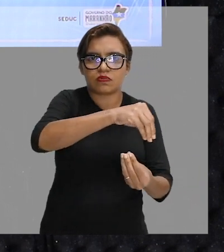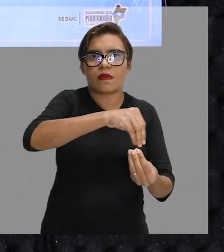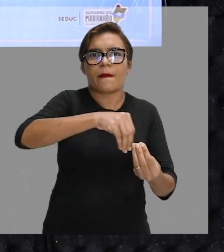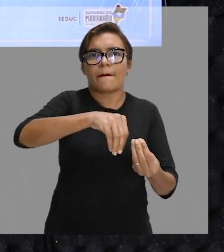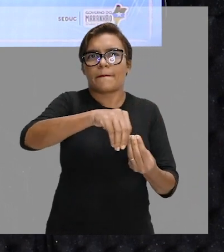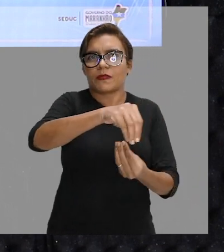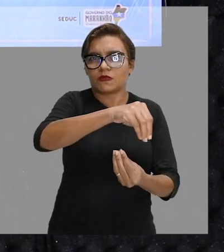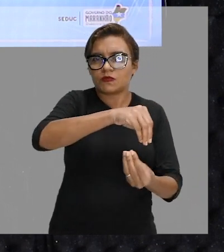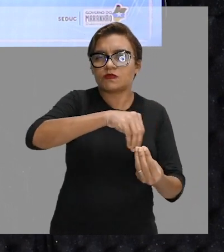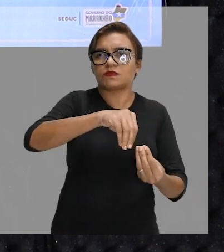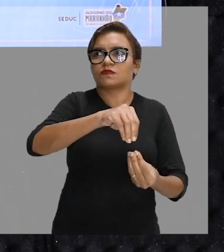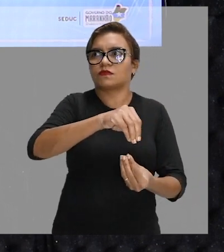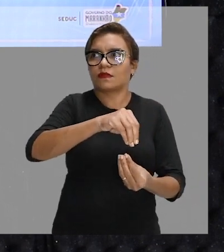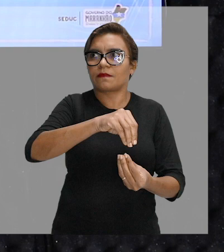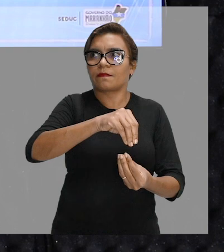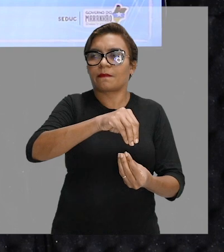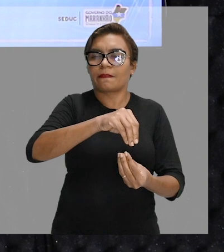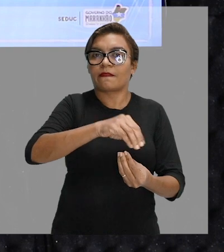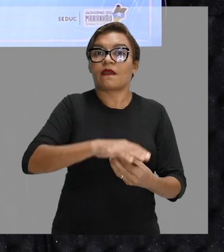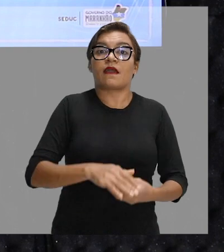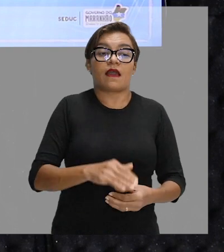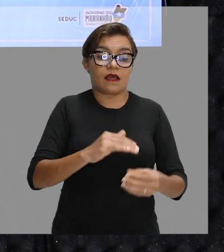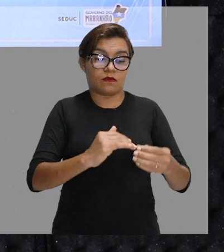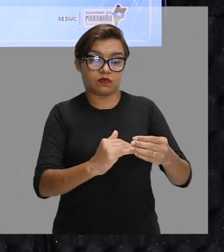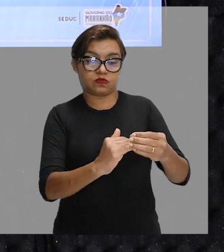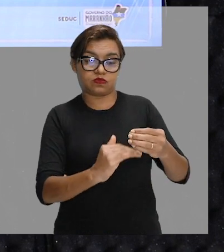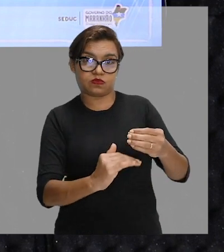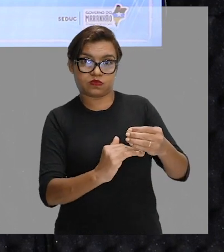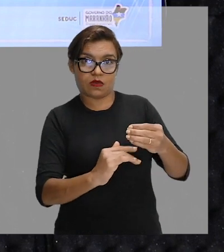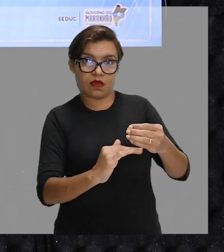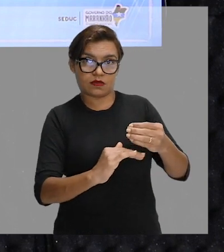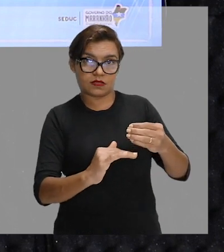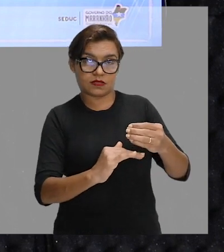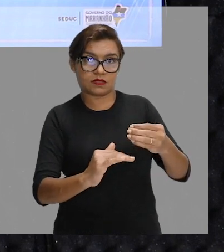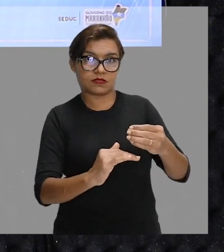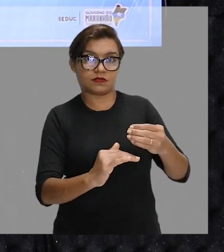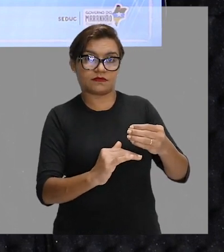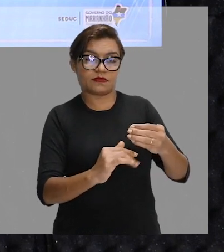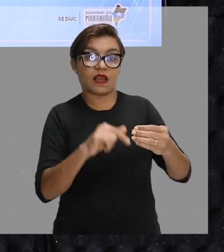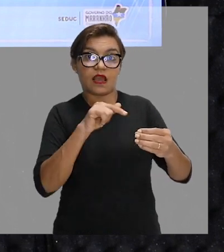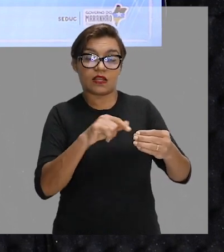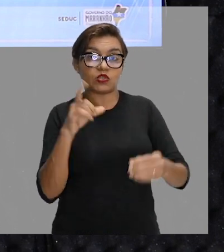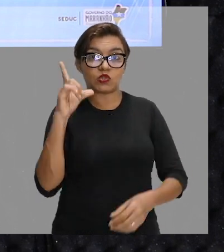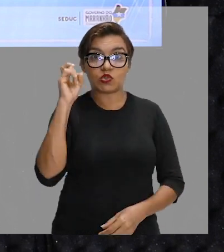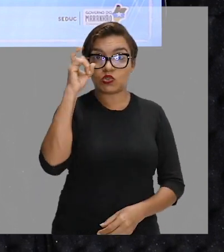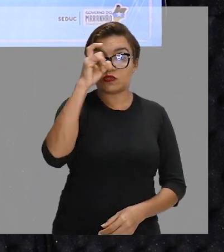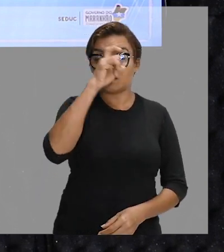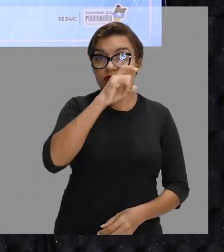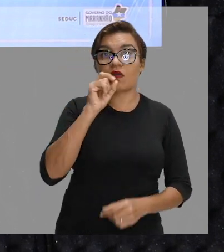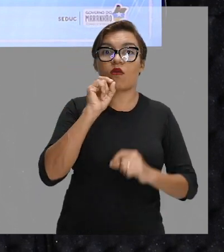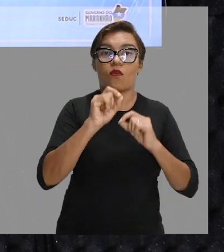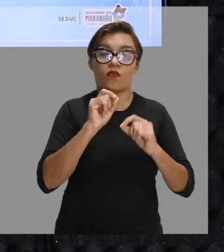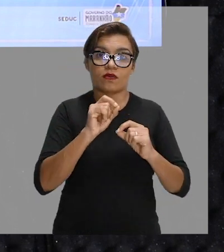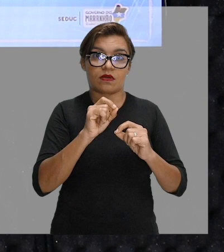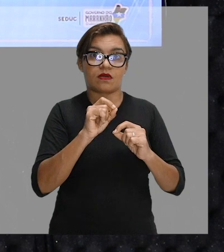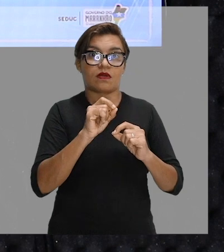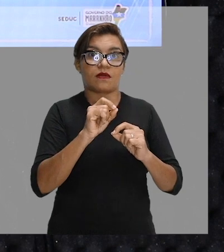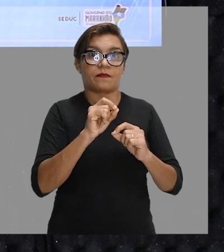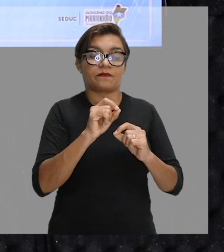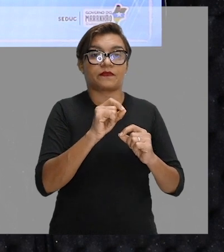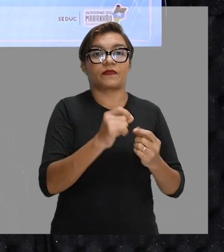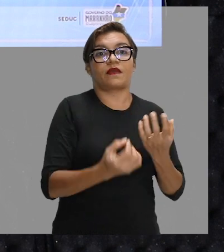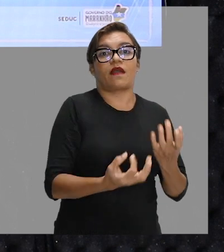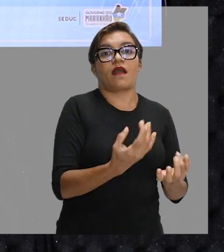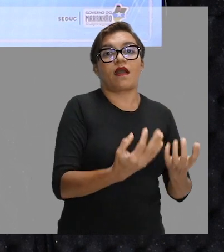na superfície, e esse soluto vai dificultar com que a água passe